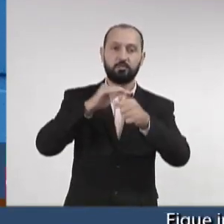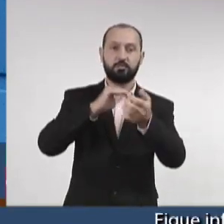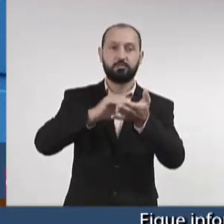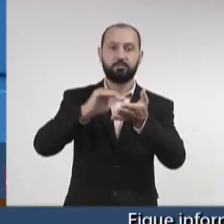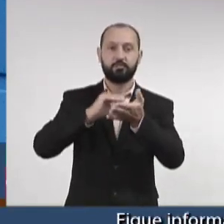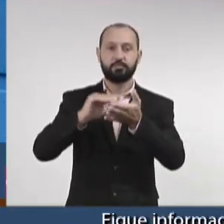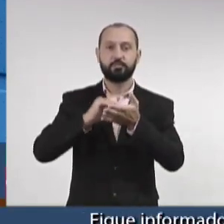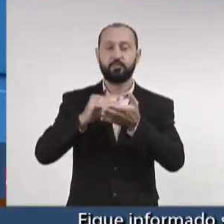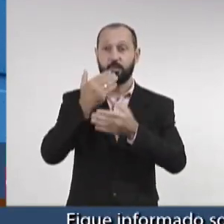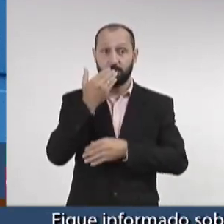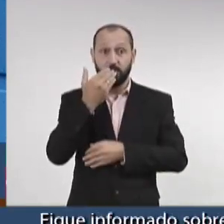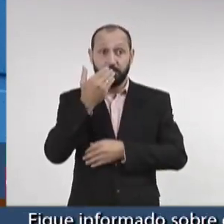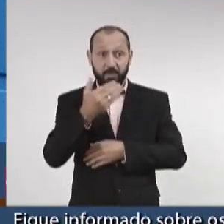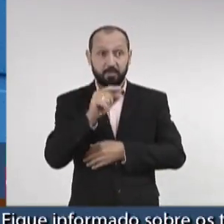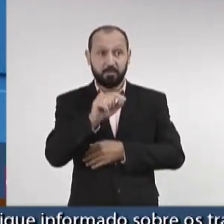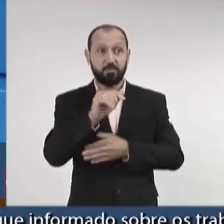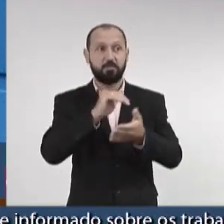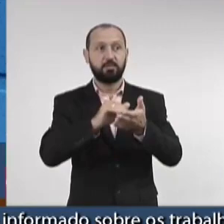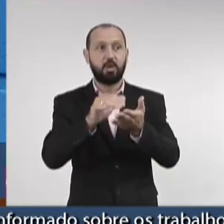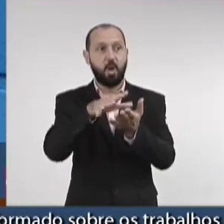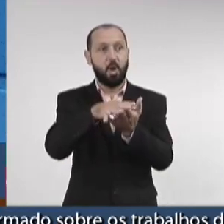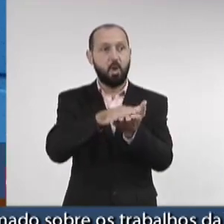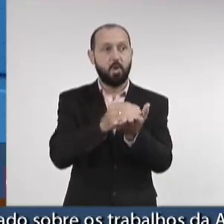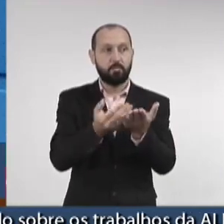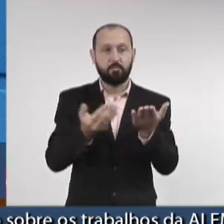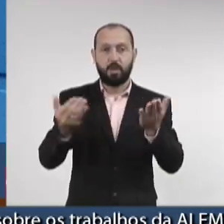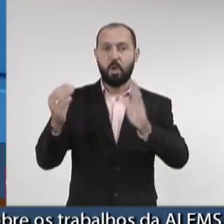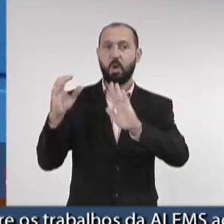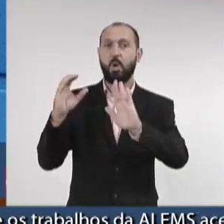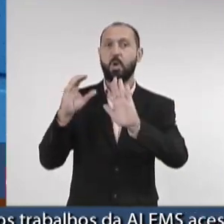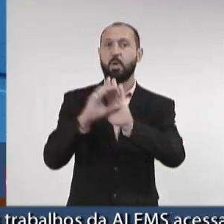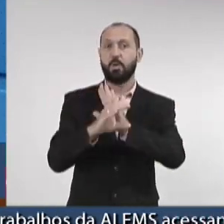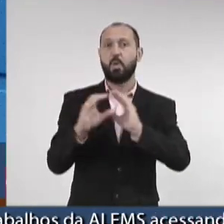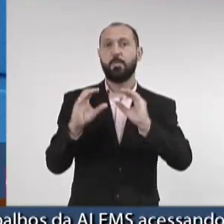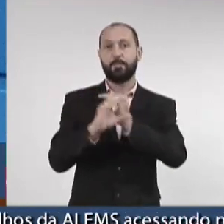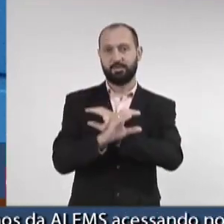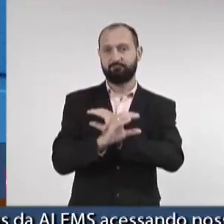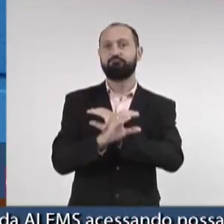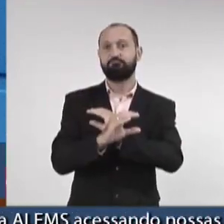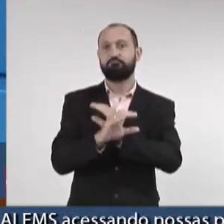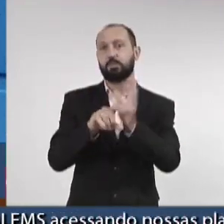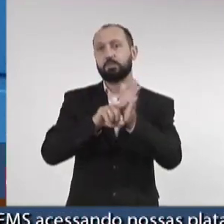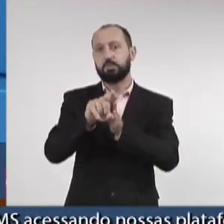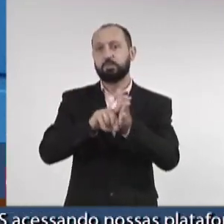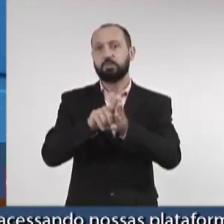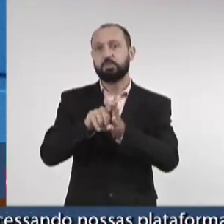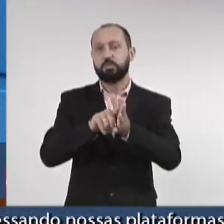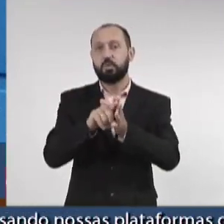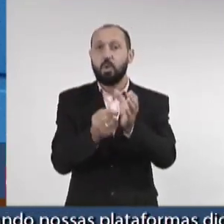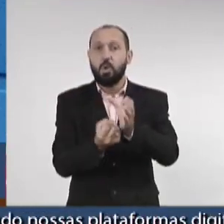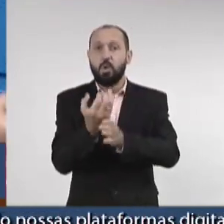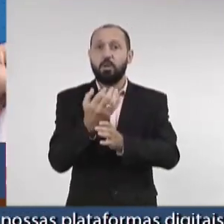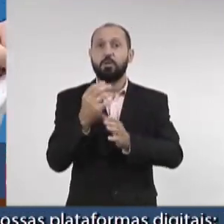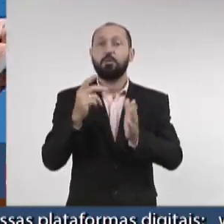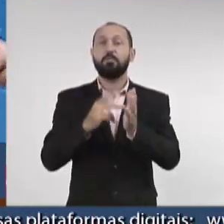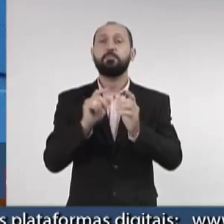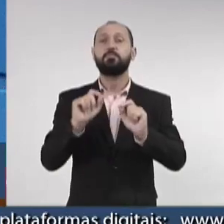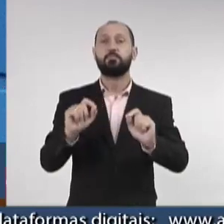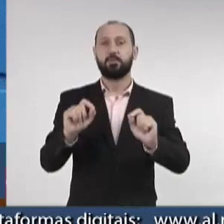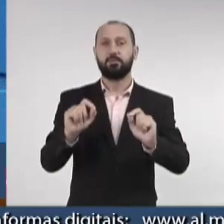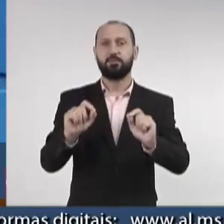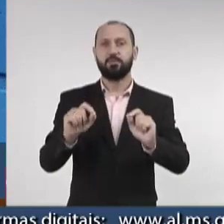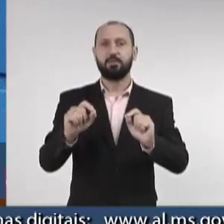secretário, solicitei a ele cópia integral do inquérito que foi instaurado